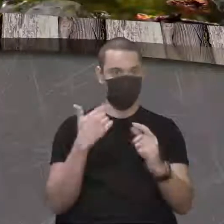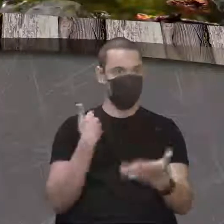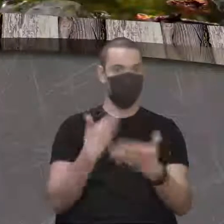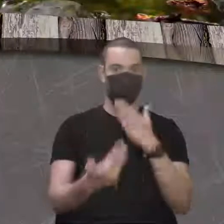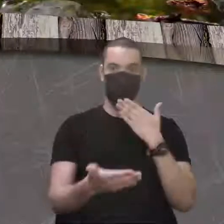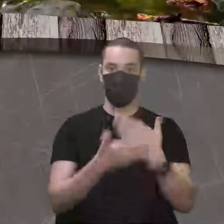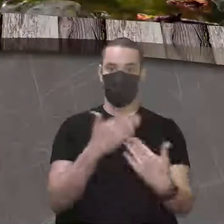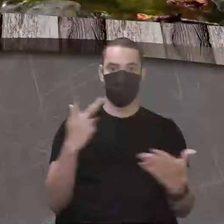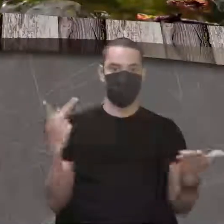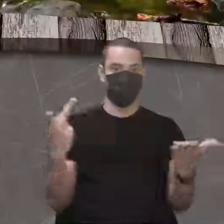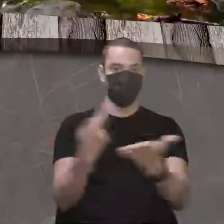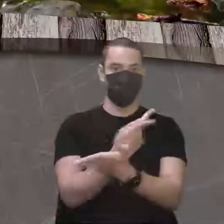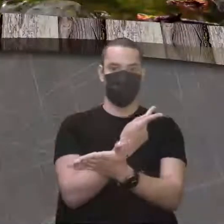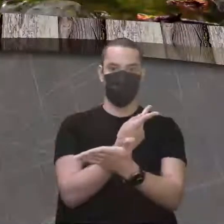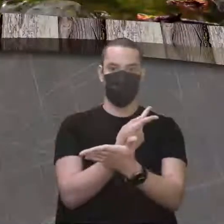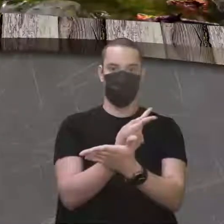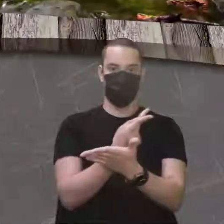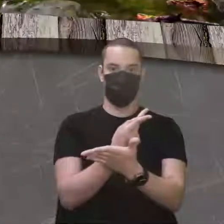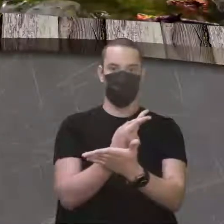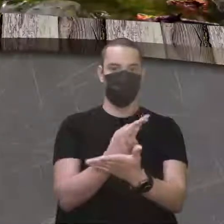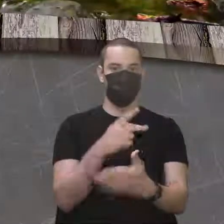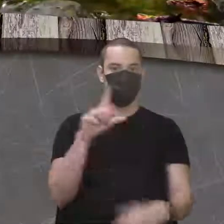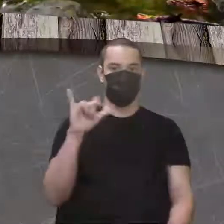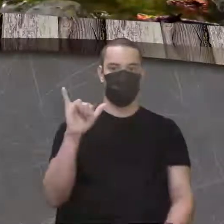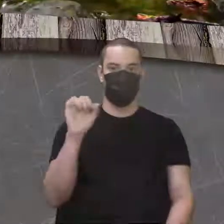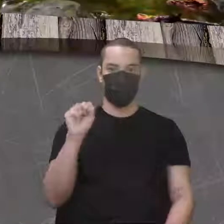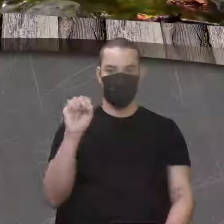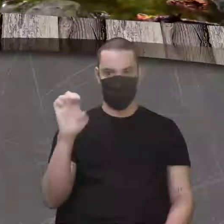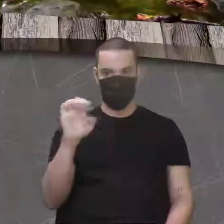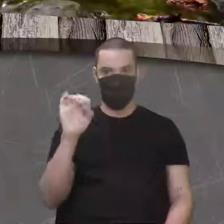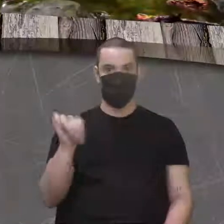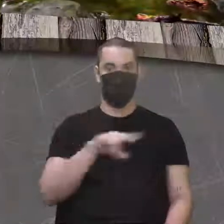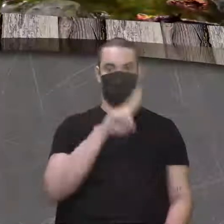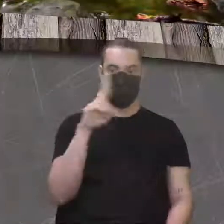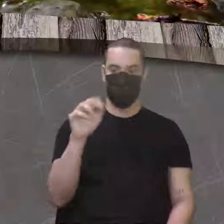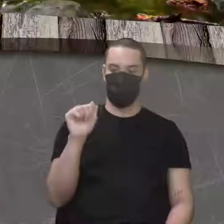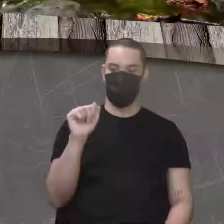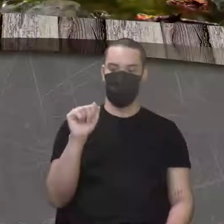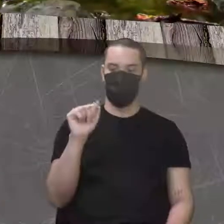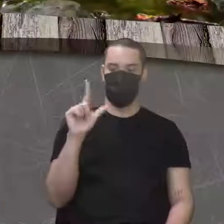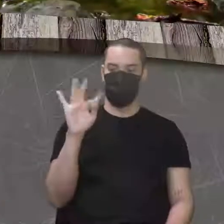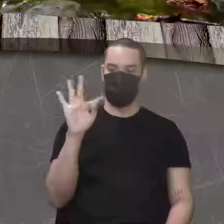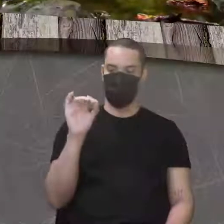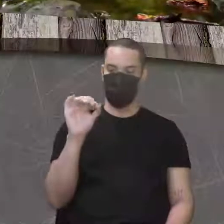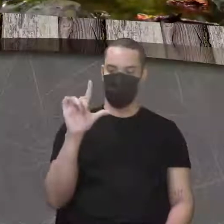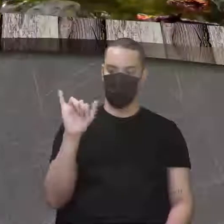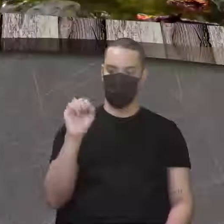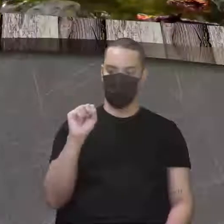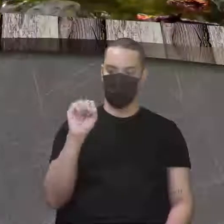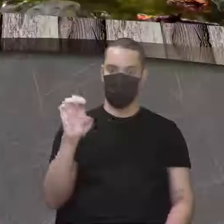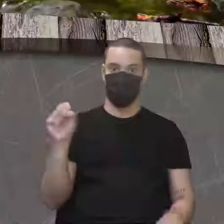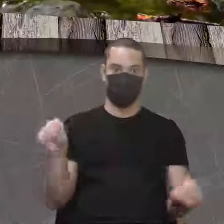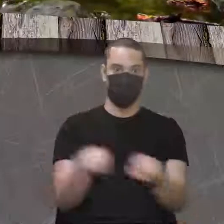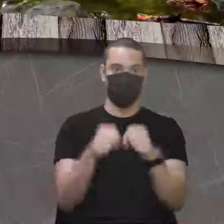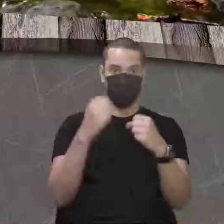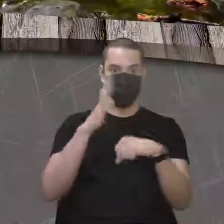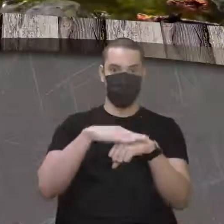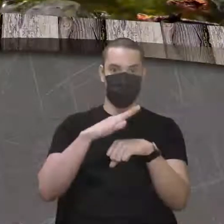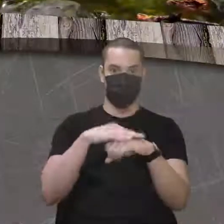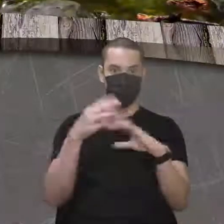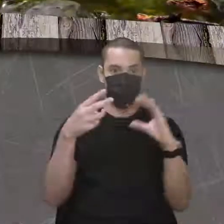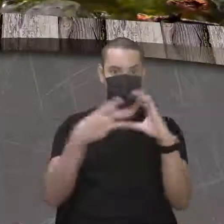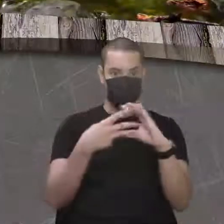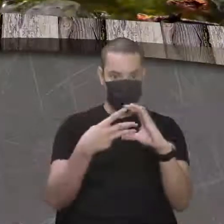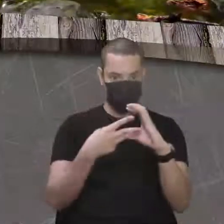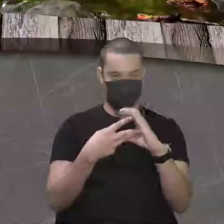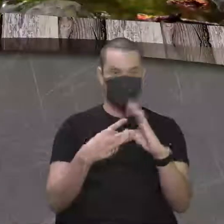se ocorrer uma lise celular ou uma autólise, que é a autodestruição de uma célula, de um